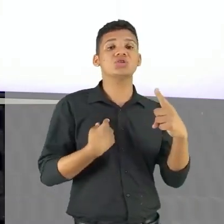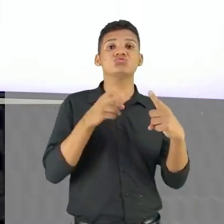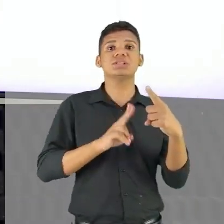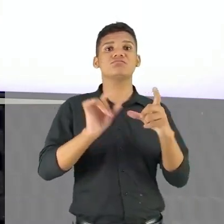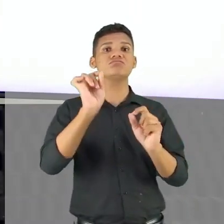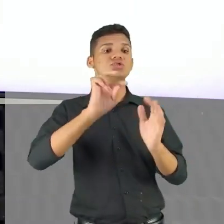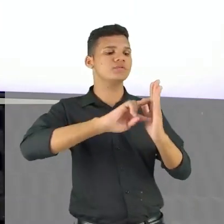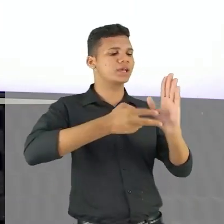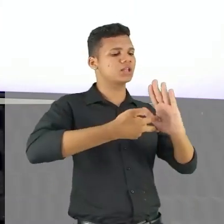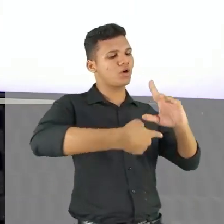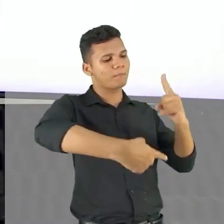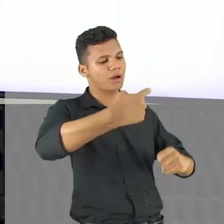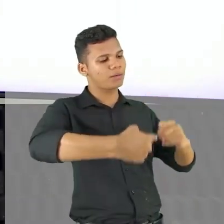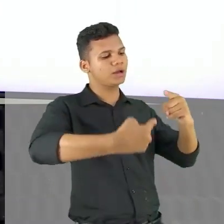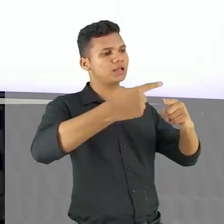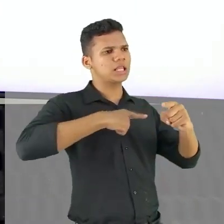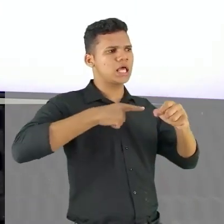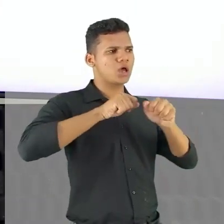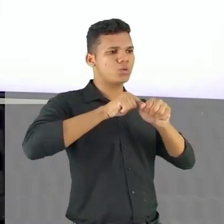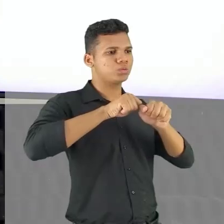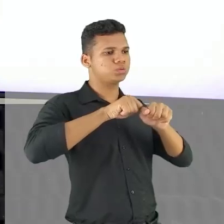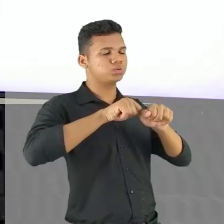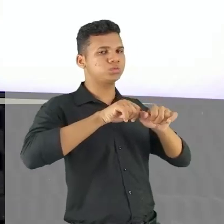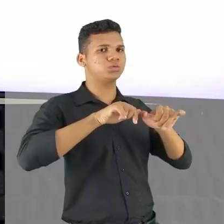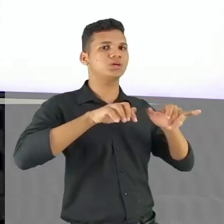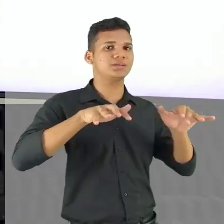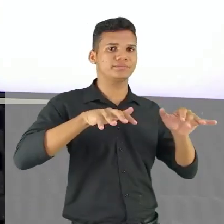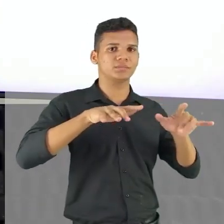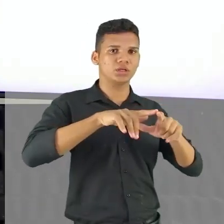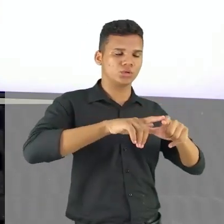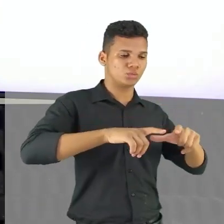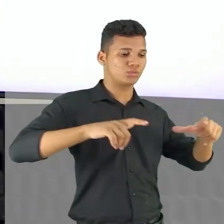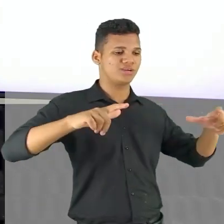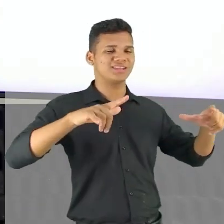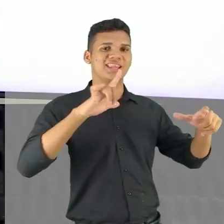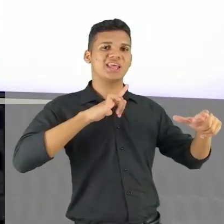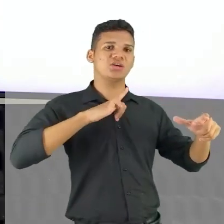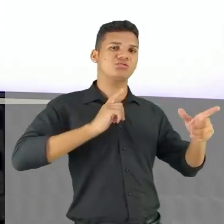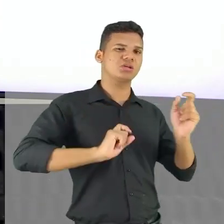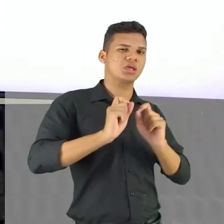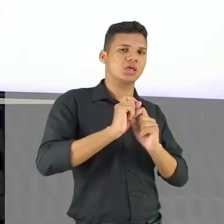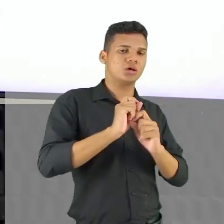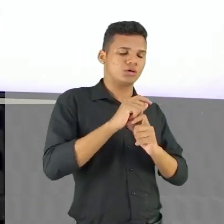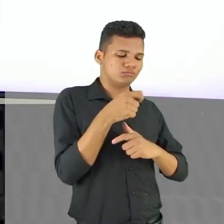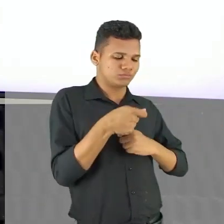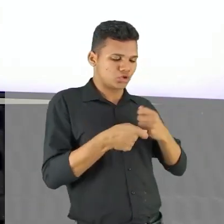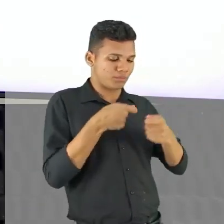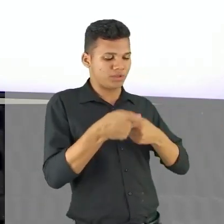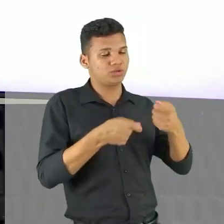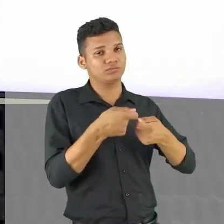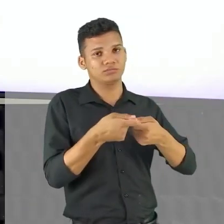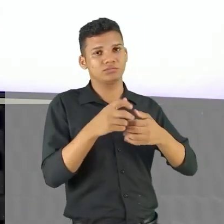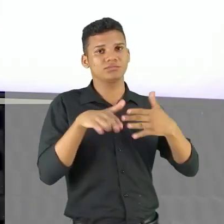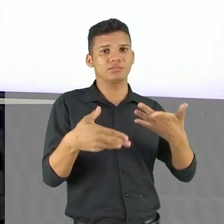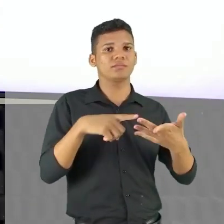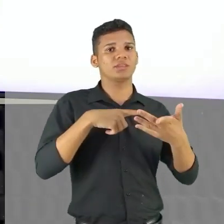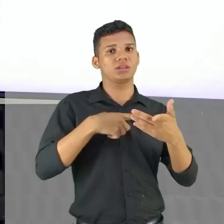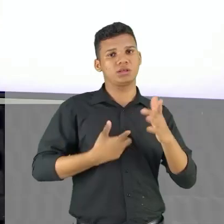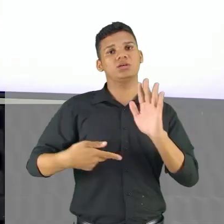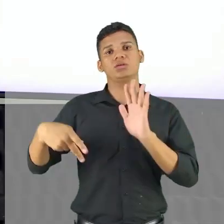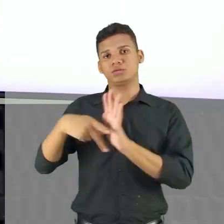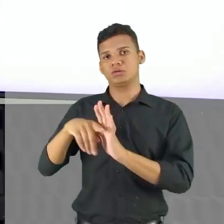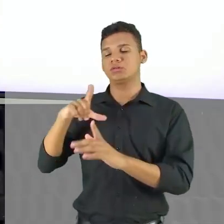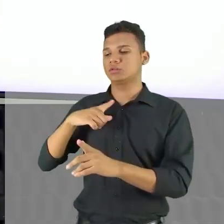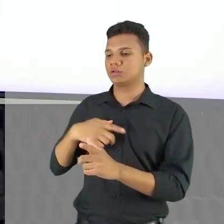poder para ampliá-lo, para ampliar exatamente o seu domínio. Então era muito comum você ver grilagem de terras e